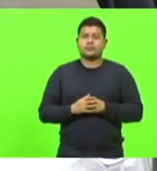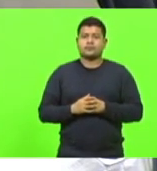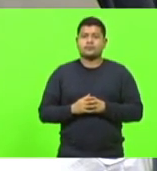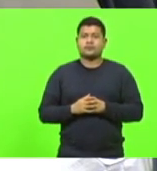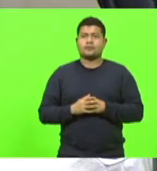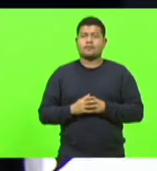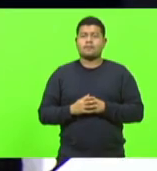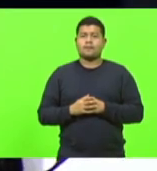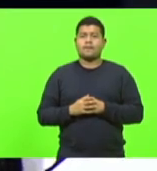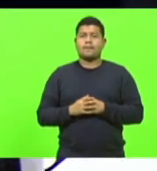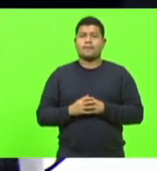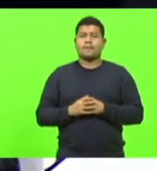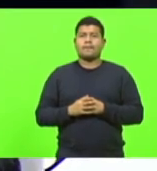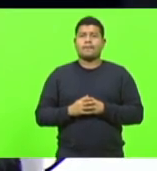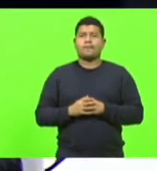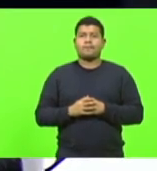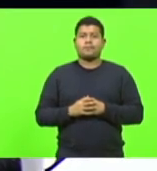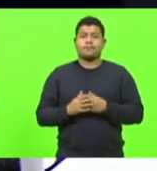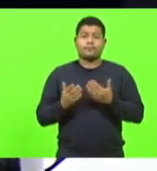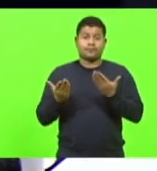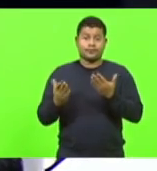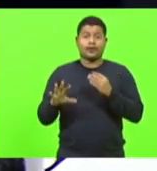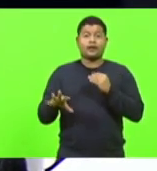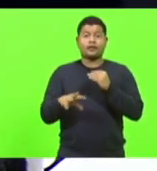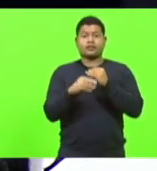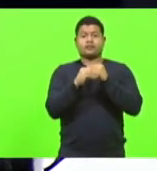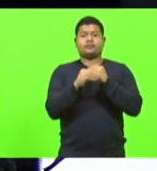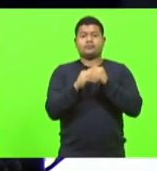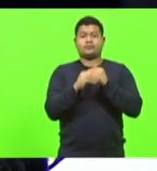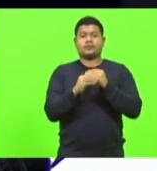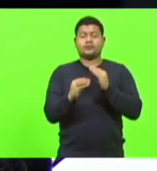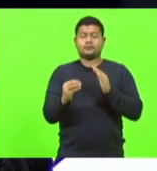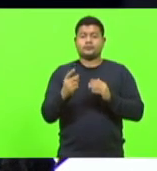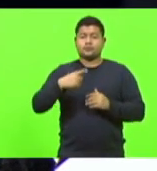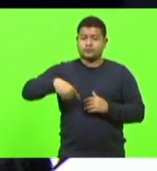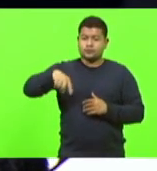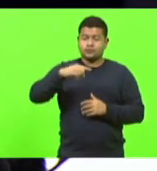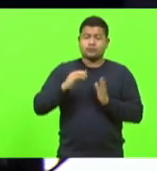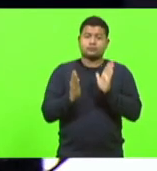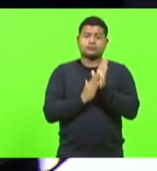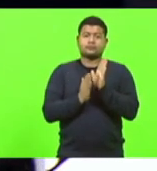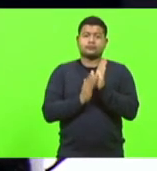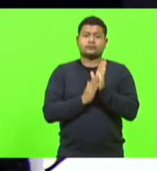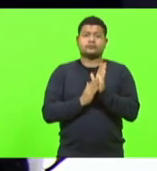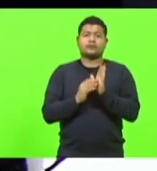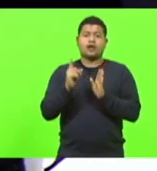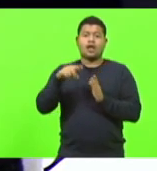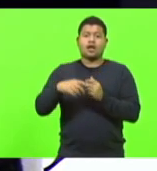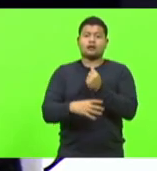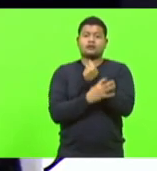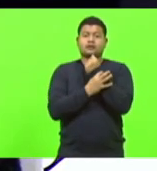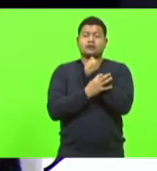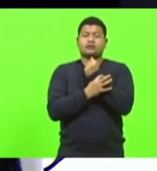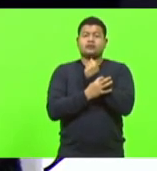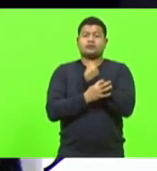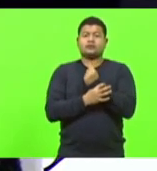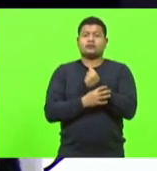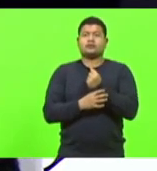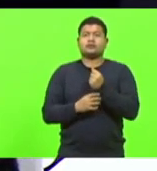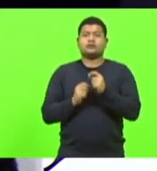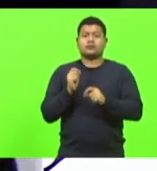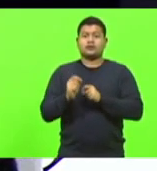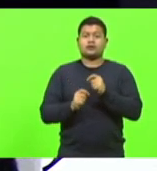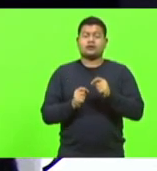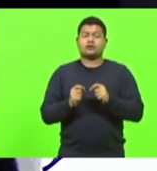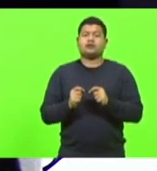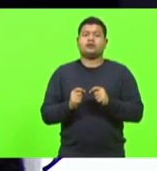e esse essa emenda senhores deputados é aqui garante a isenção dos